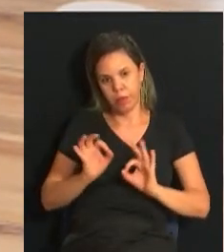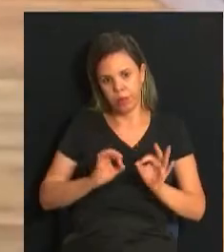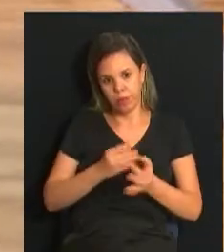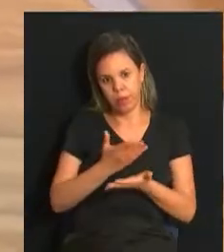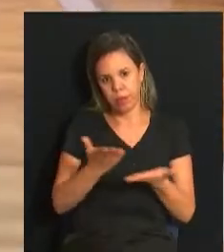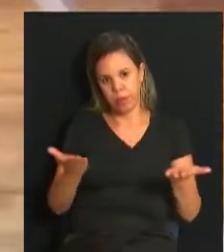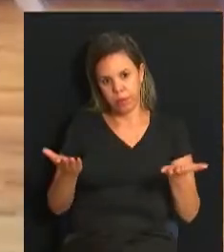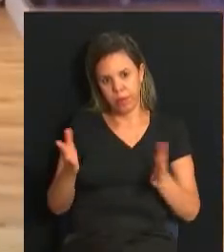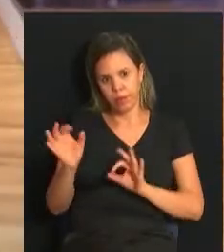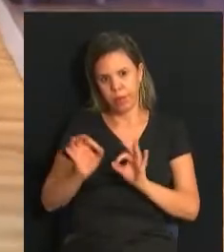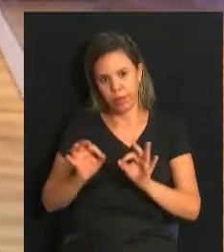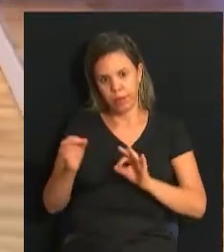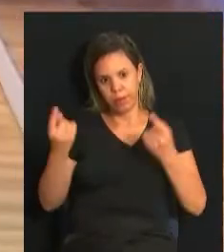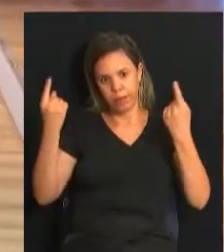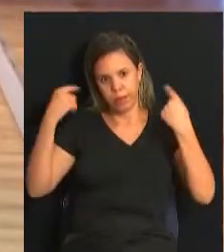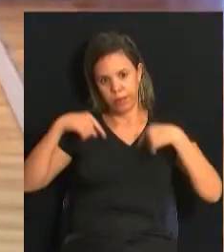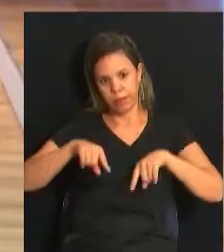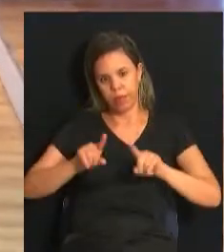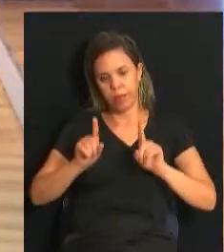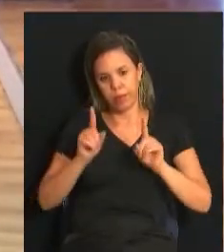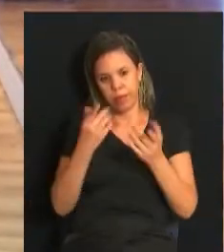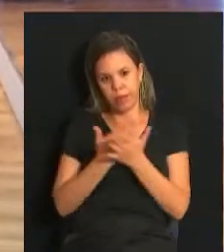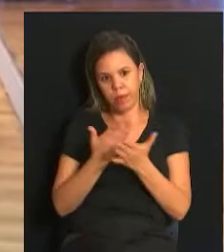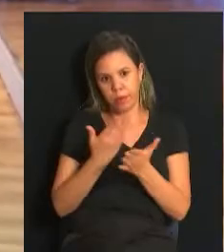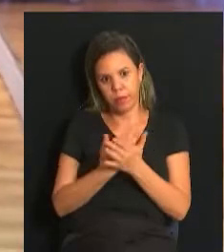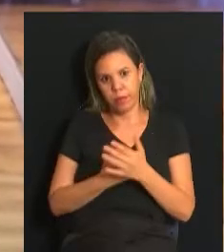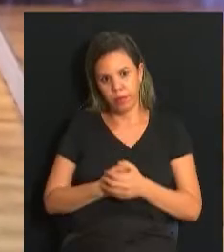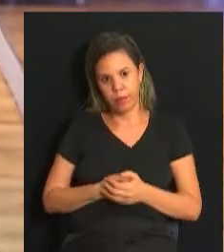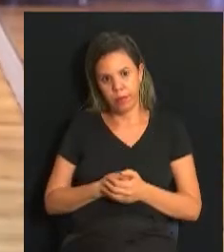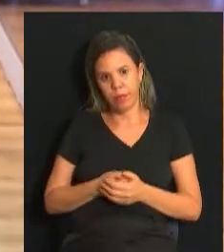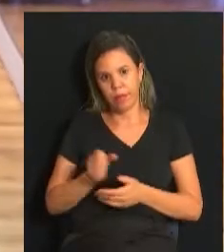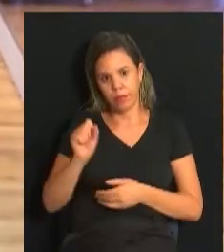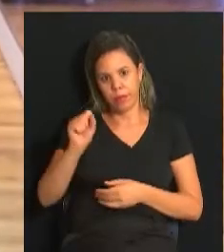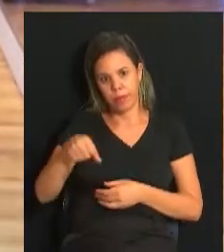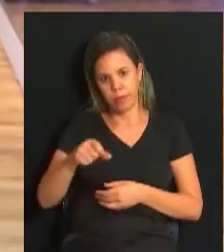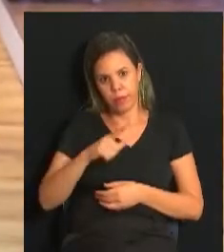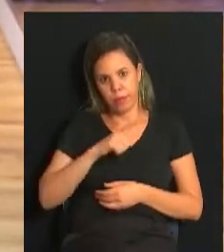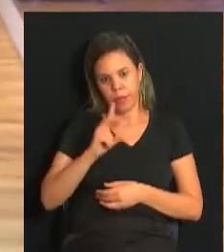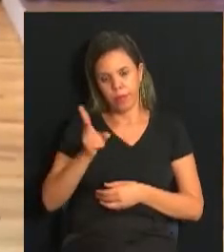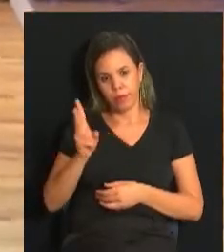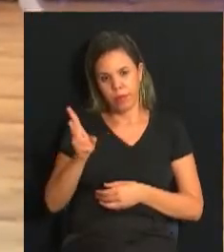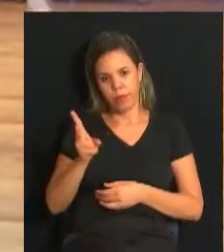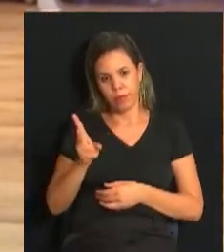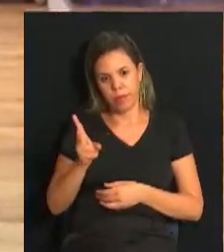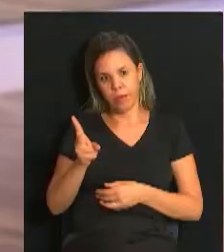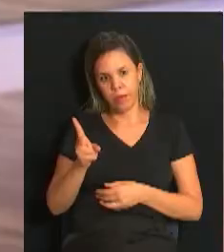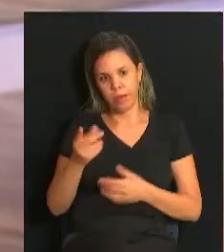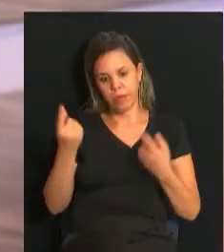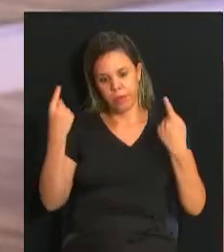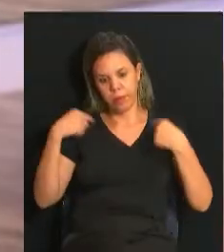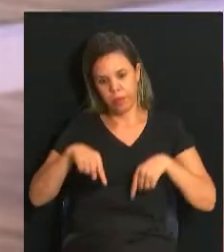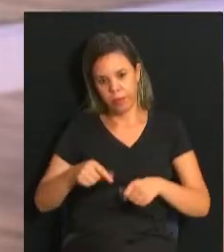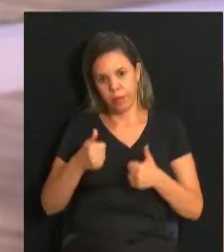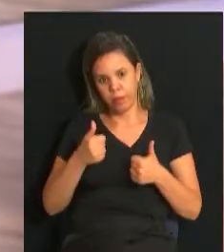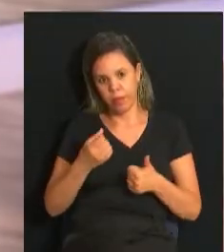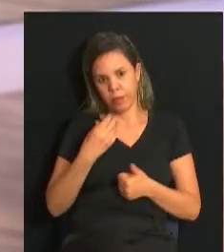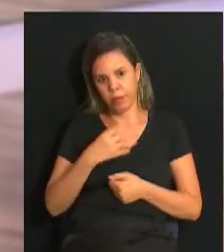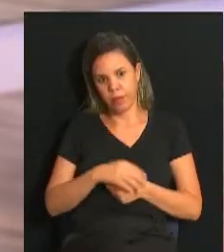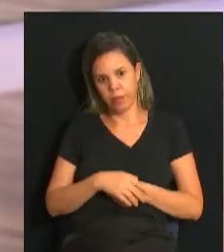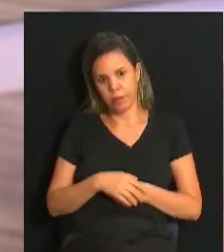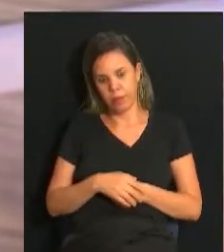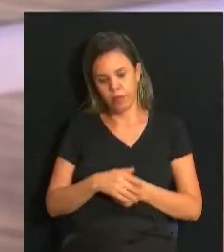você se prepara principalmente também para dar aula e para você né a gente precisa tá com corpo bem